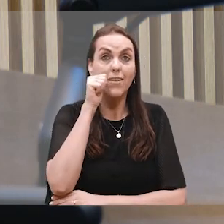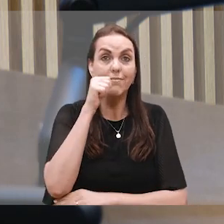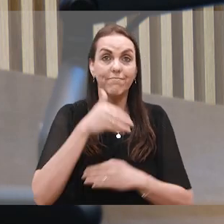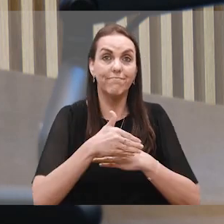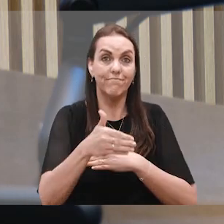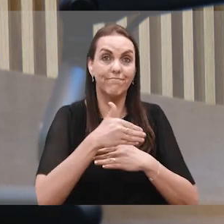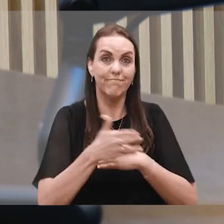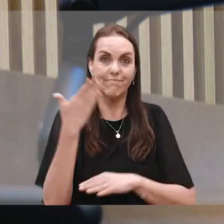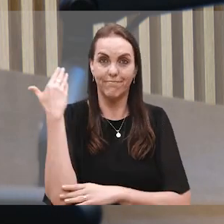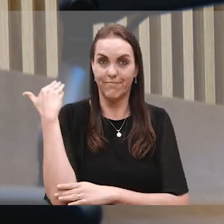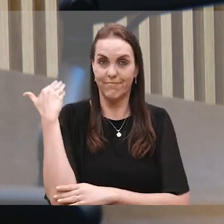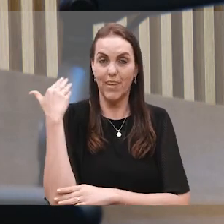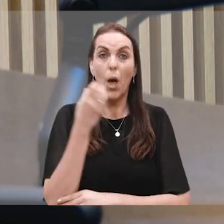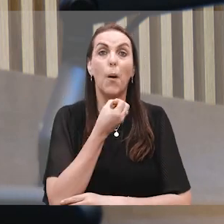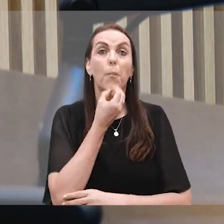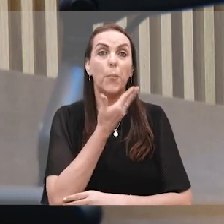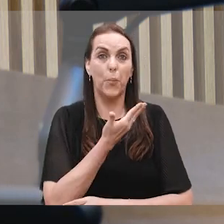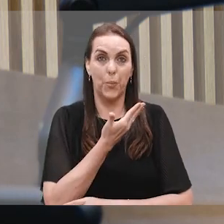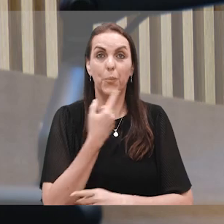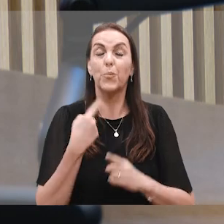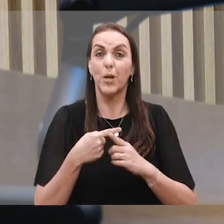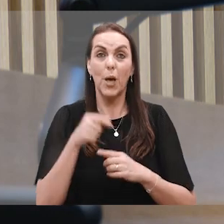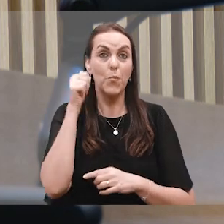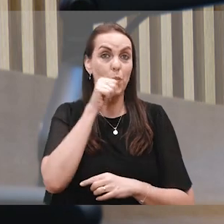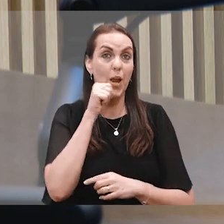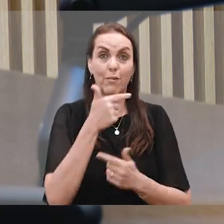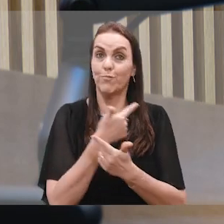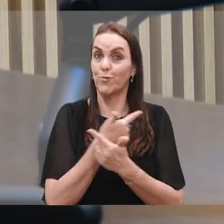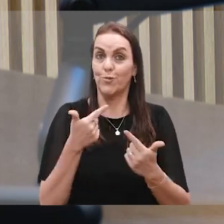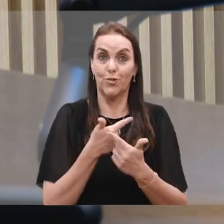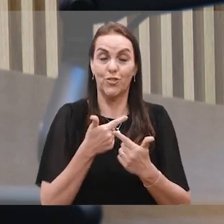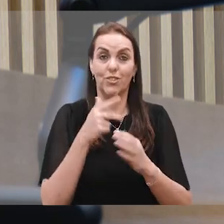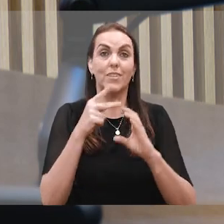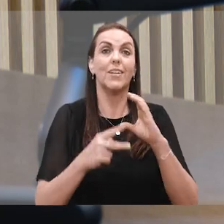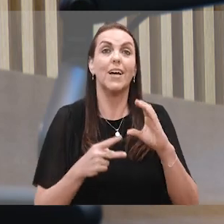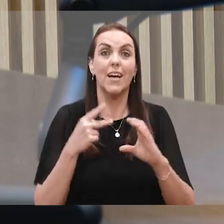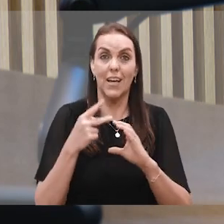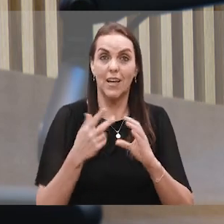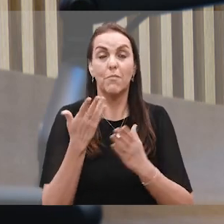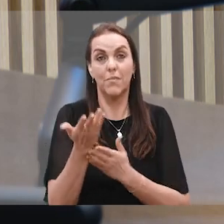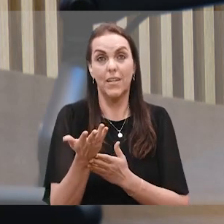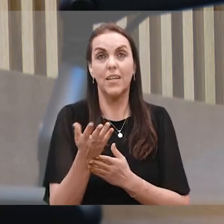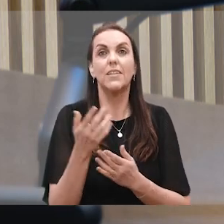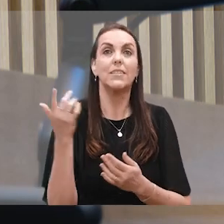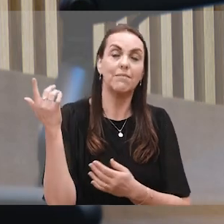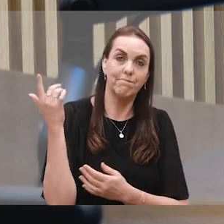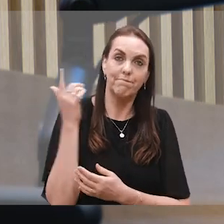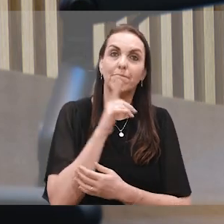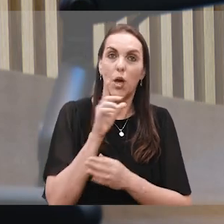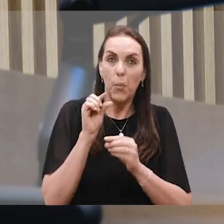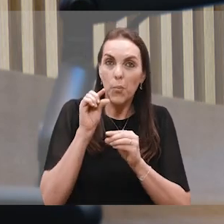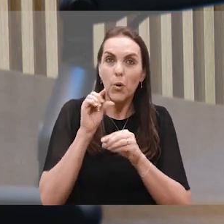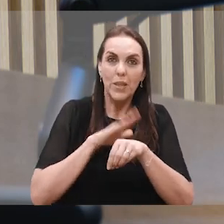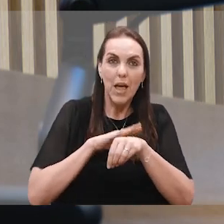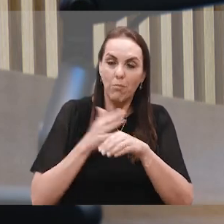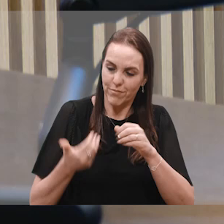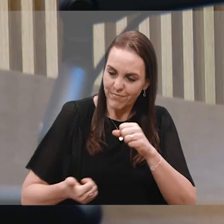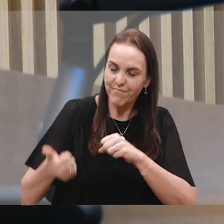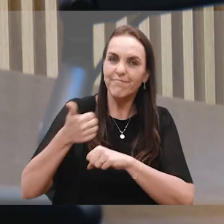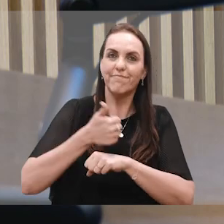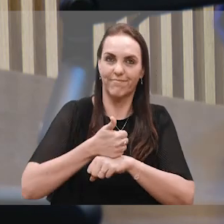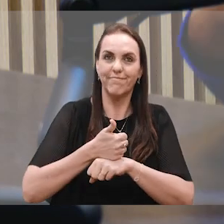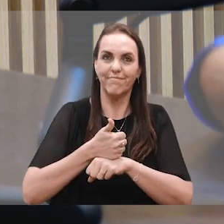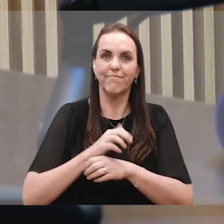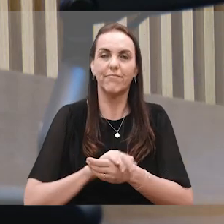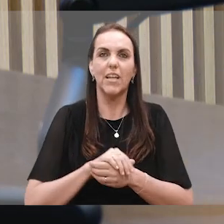passada. Claro. Então, isso é bom, porque mulheres que não tinham estado numa Câmara, mesmo que por algum pouco tempo estiveram. E com